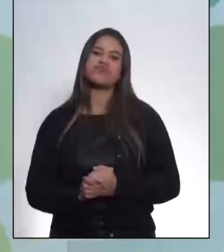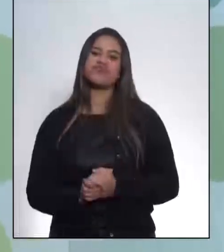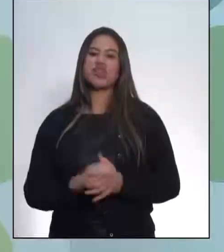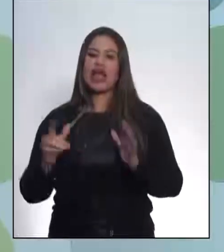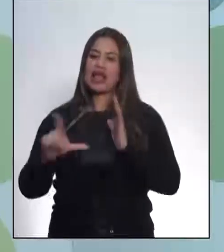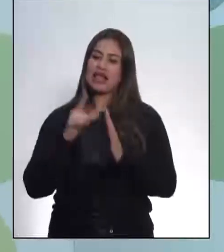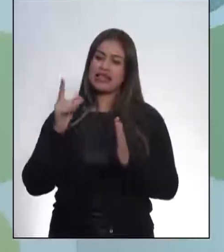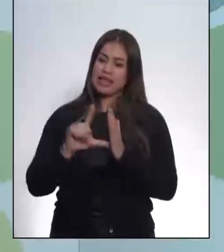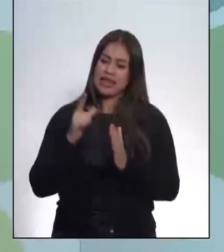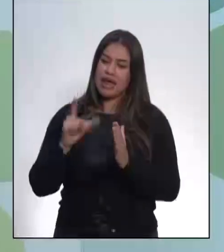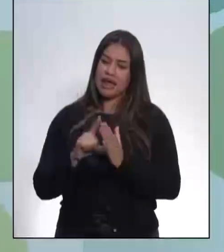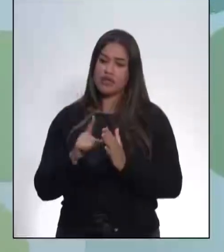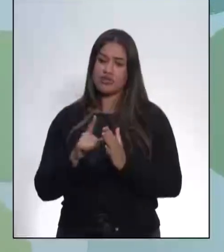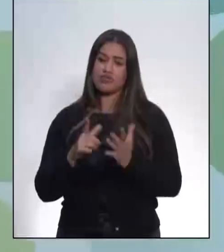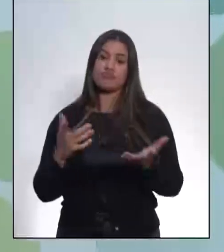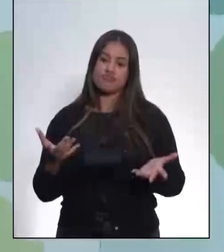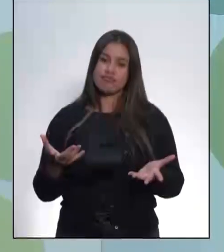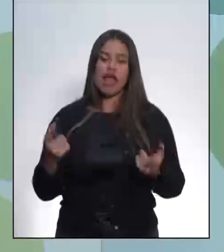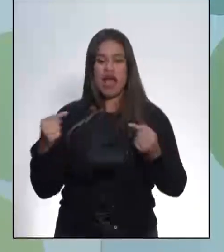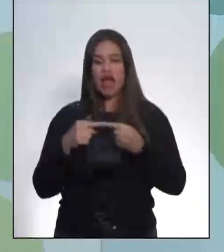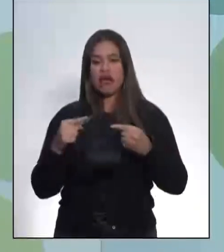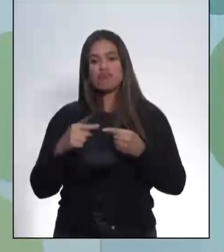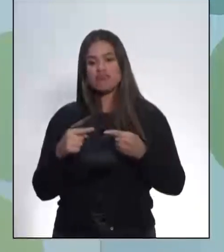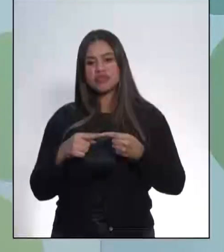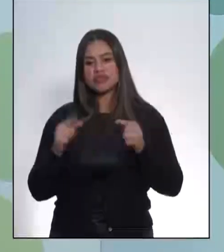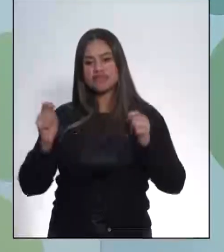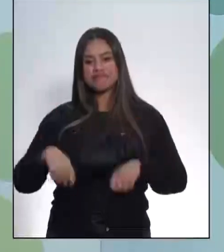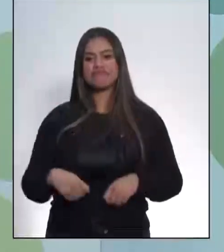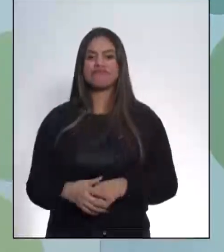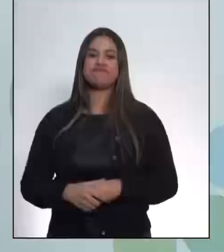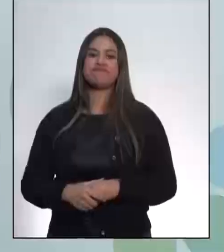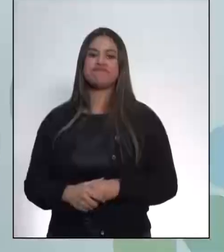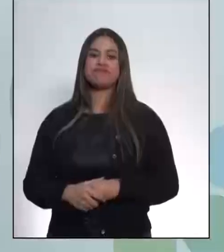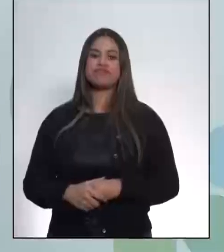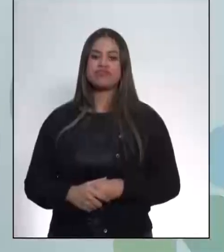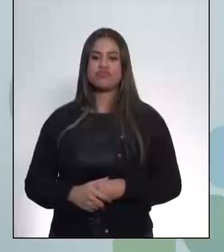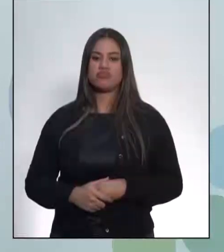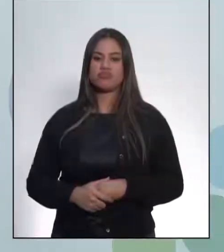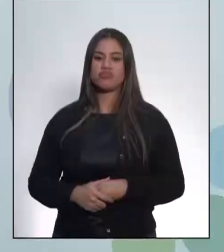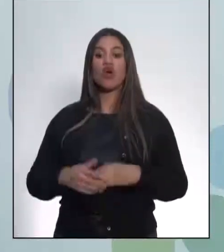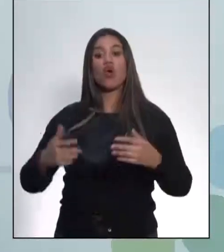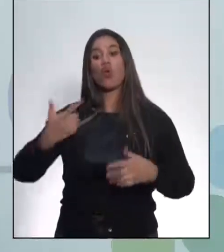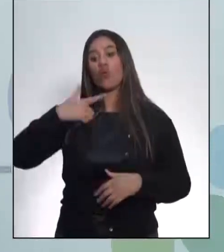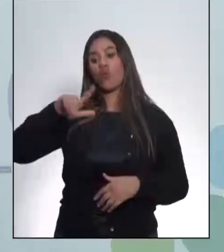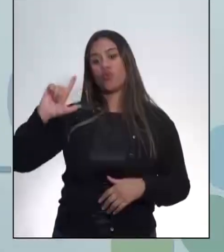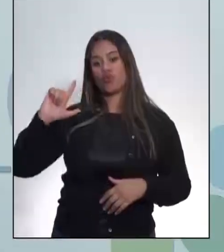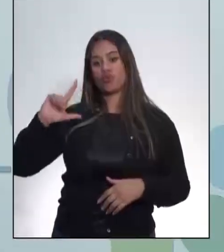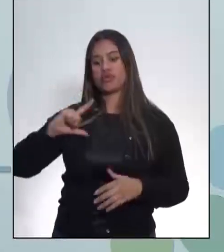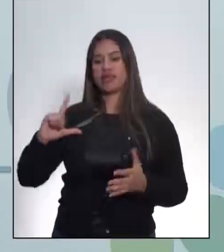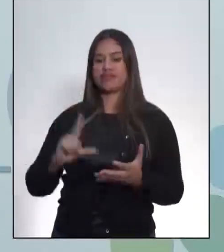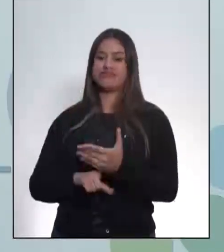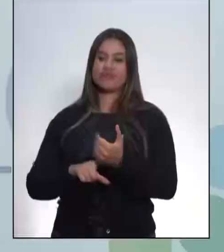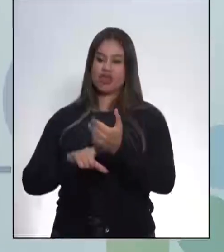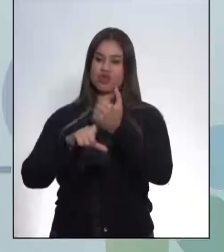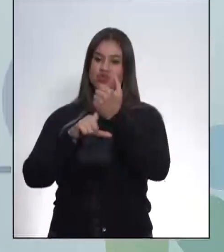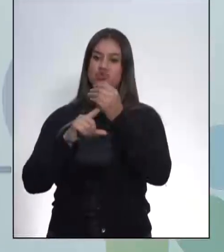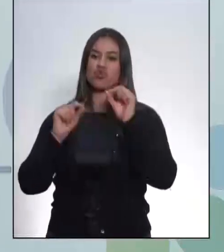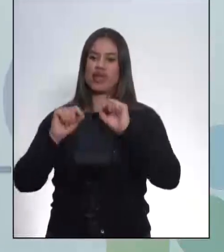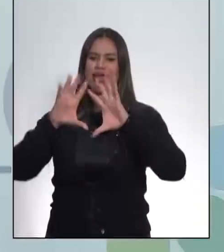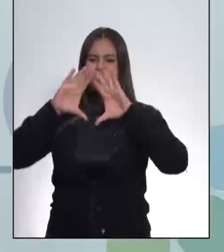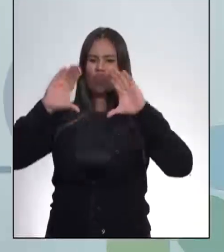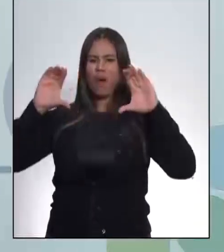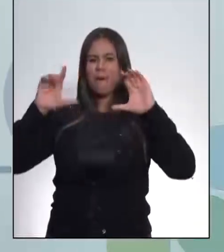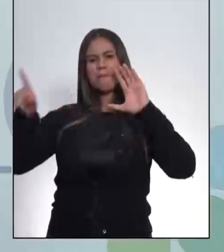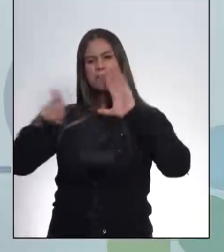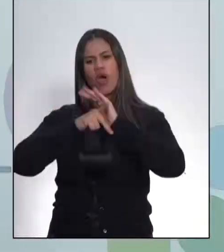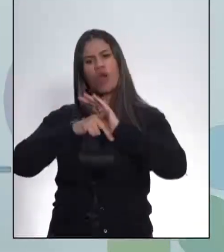porque é sintético que não pode ser texto, né, interessante e da literatura. Muito bem. Outra coisa que a gente tem hoje na tecnologia são as nuvens de palavras.